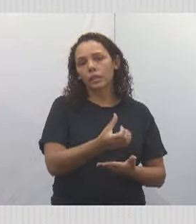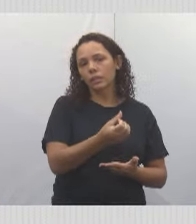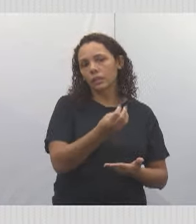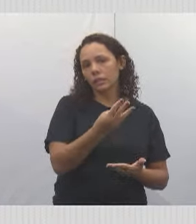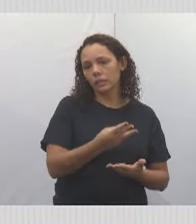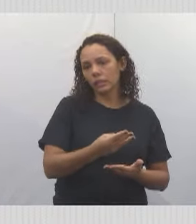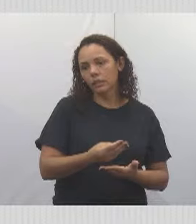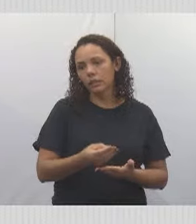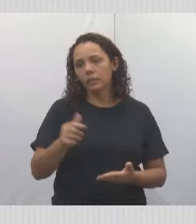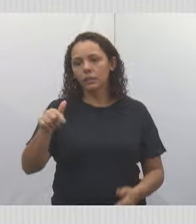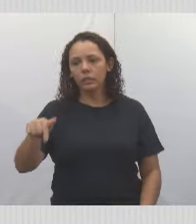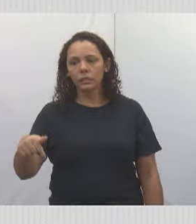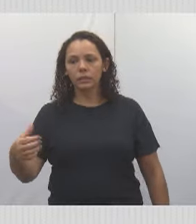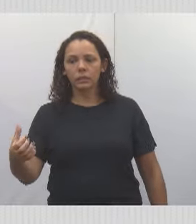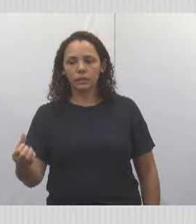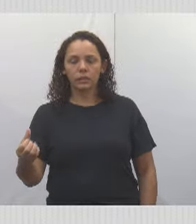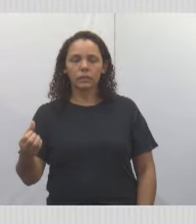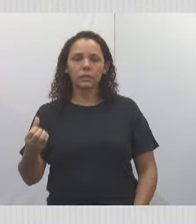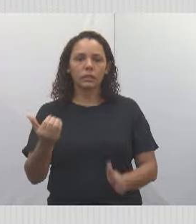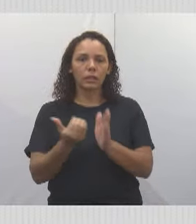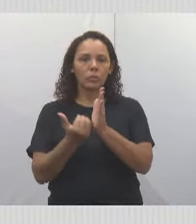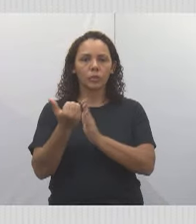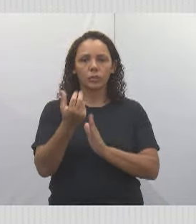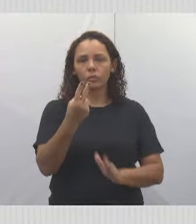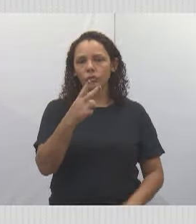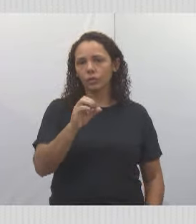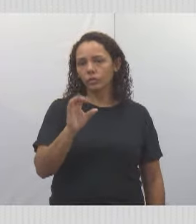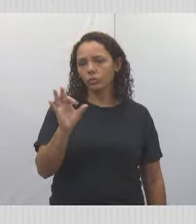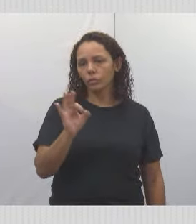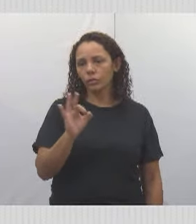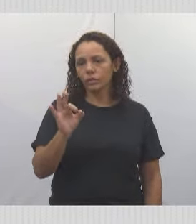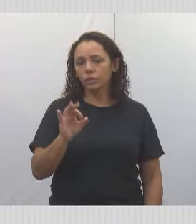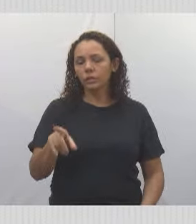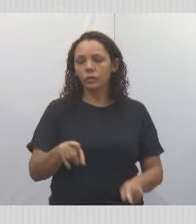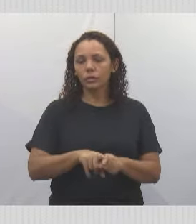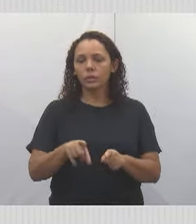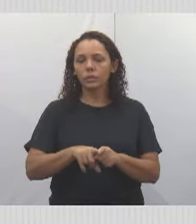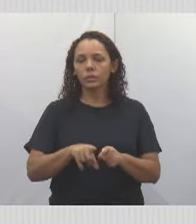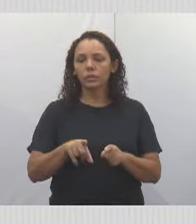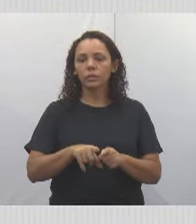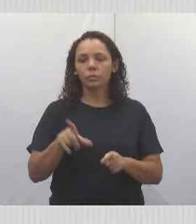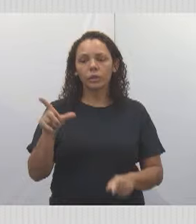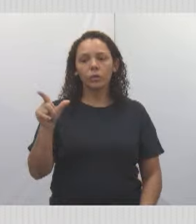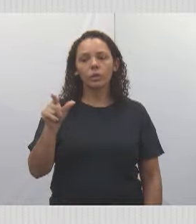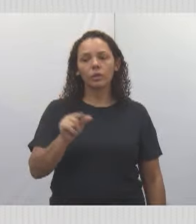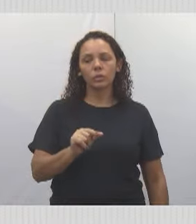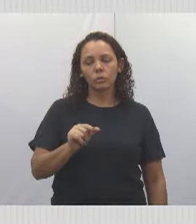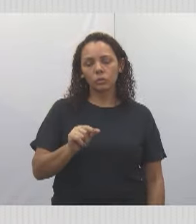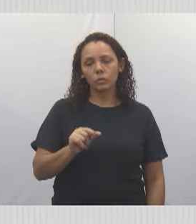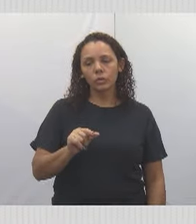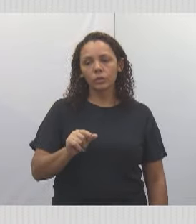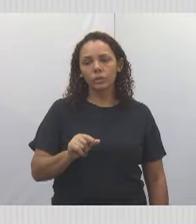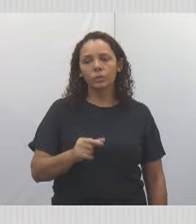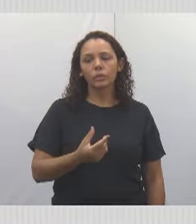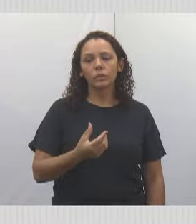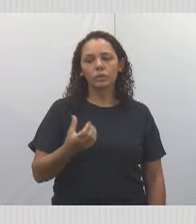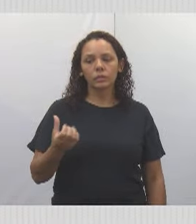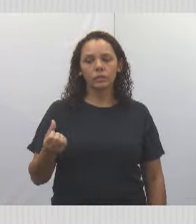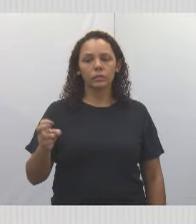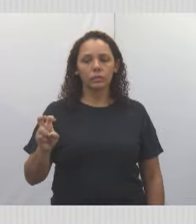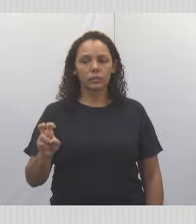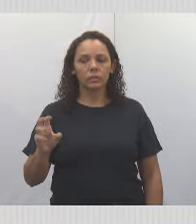para 76 em 24, um aumento de 20%, e aí essa redução no valor gasto que eu falei para vocês, que prefaz aí